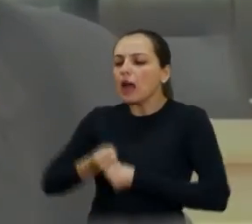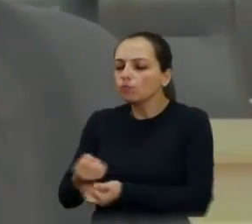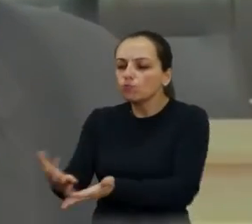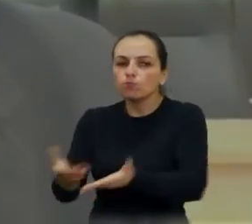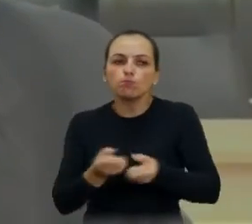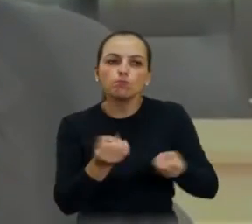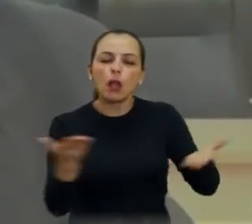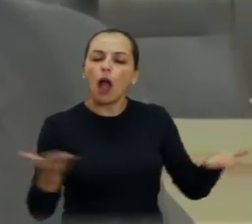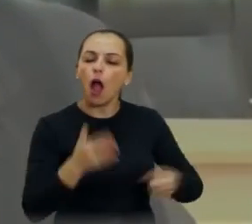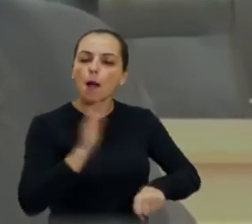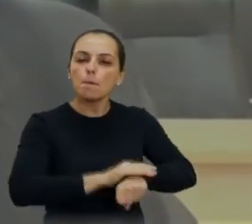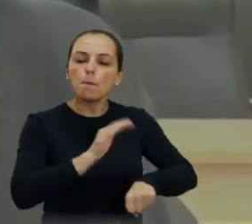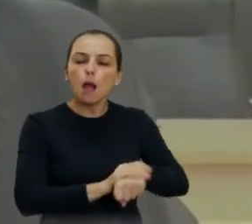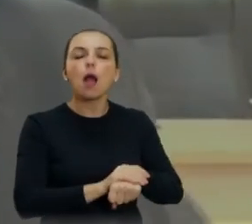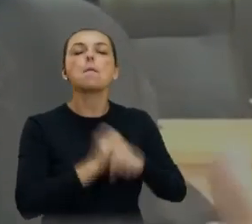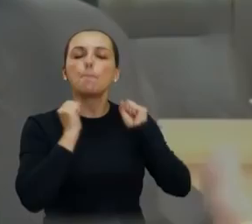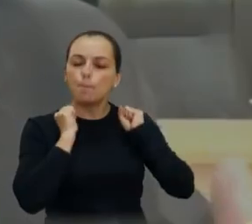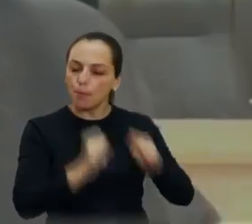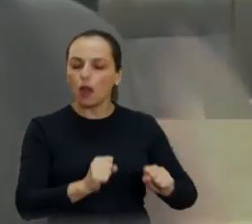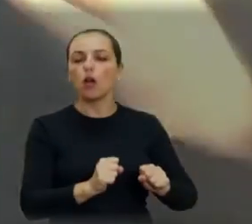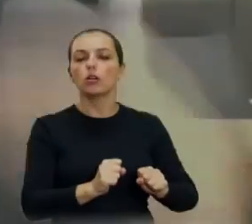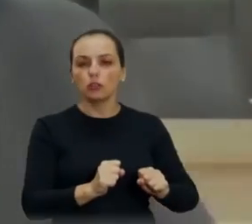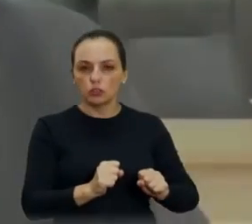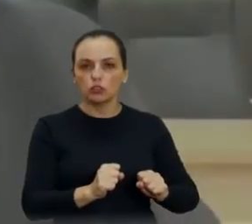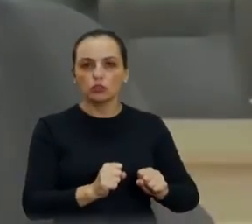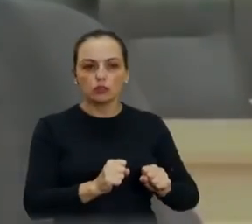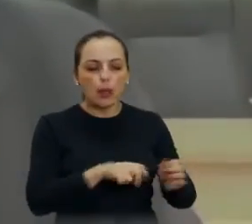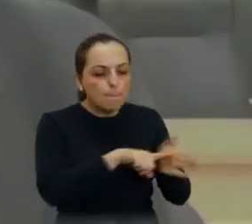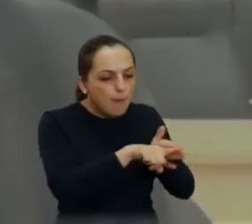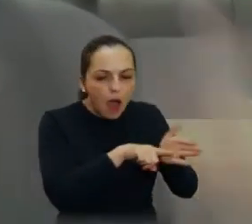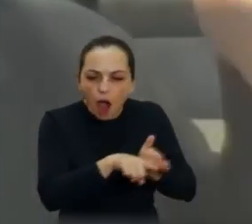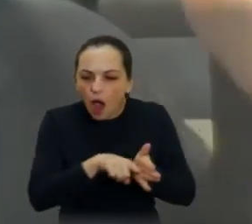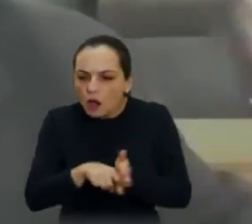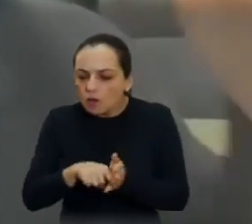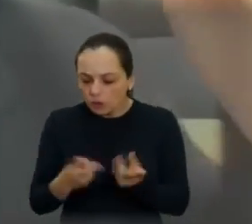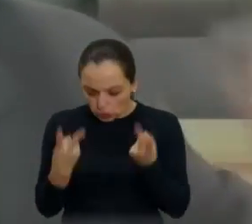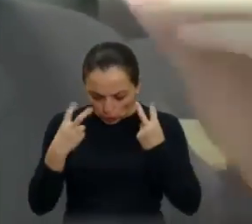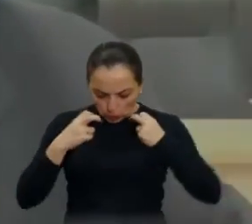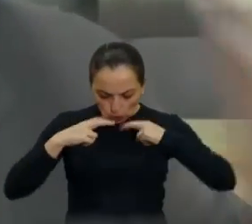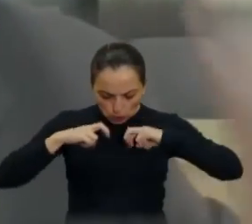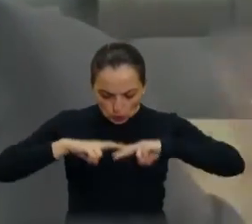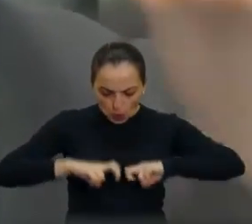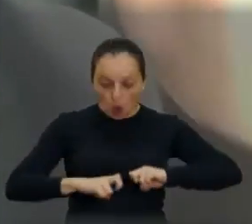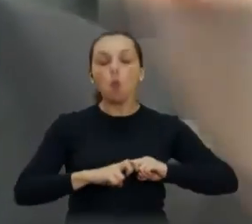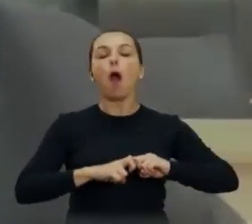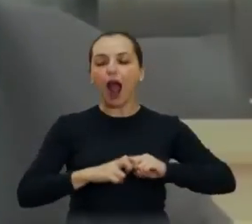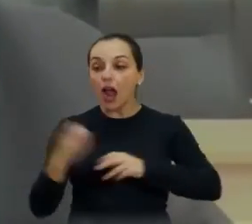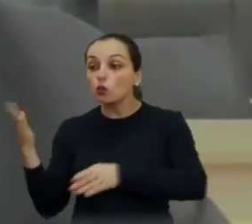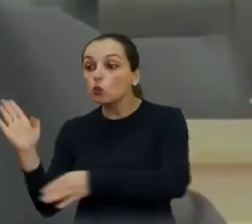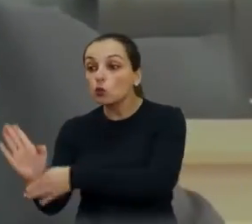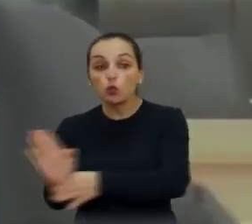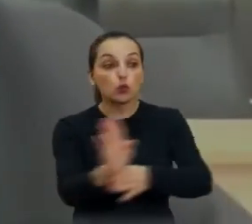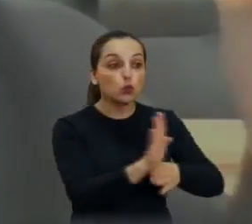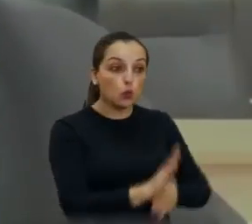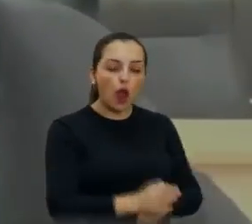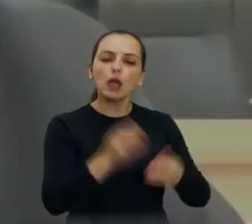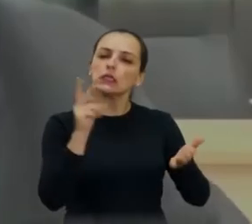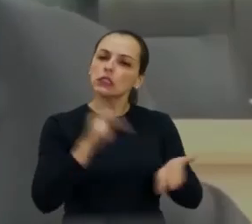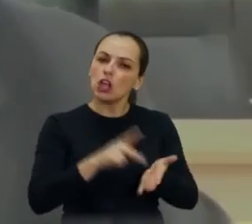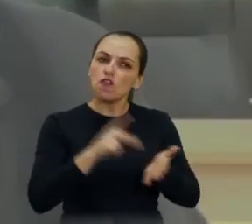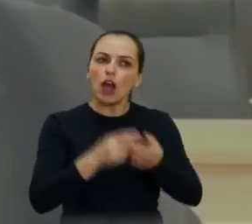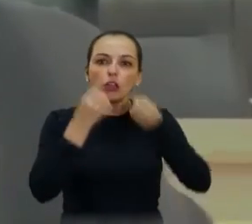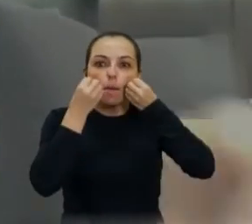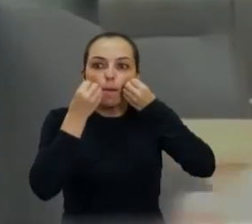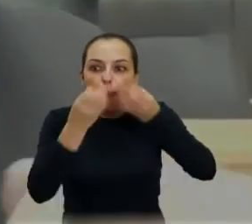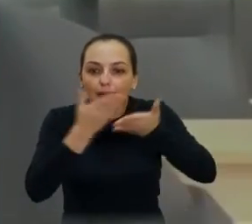está passando. Respira, analisa o seu interior e saia de casa para fazer algo mais. Fazer o